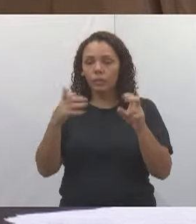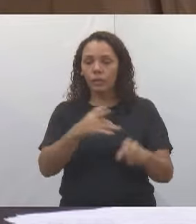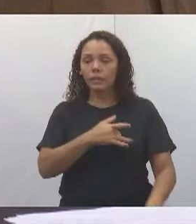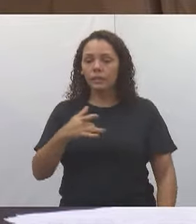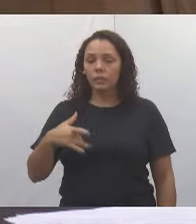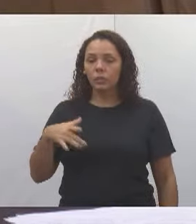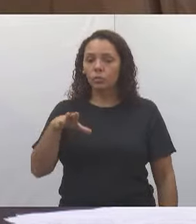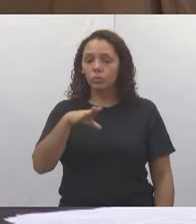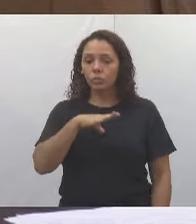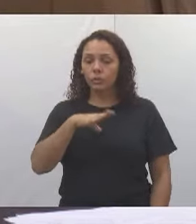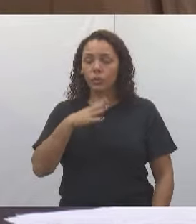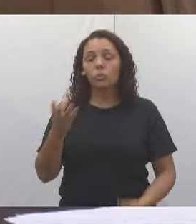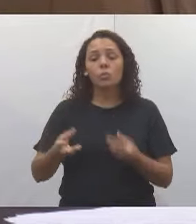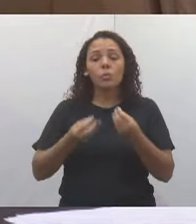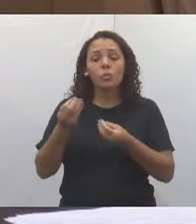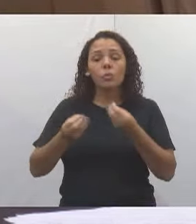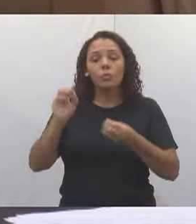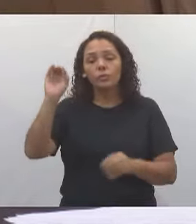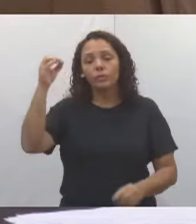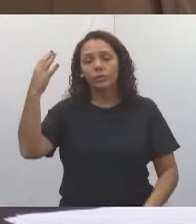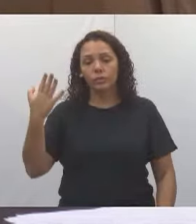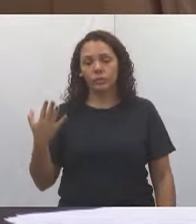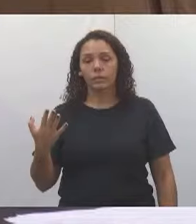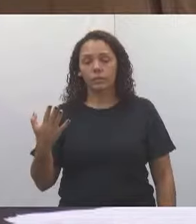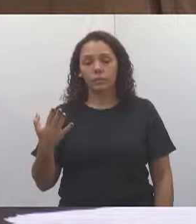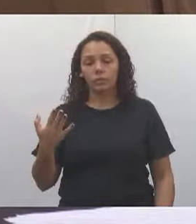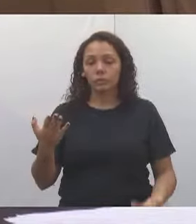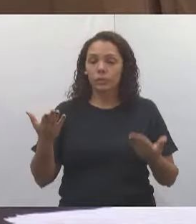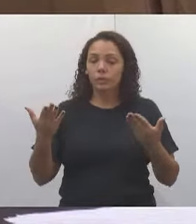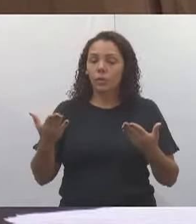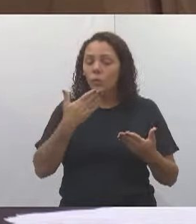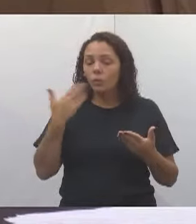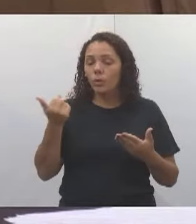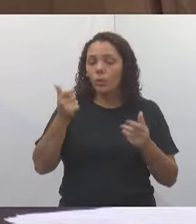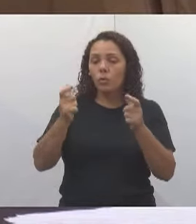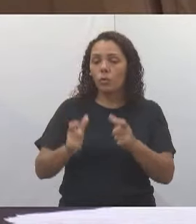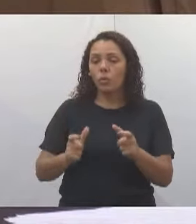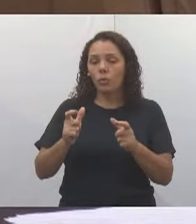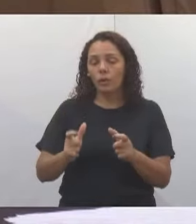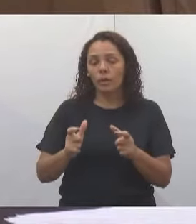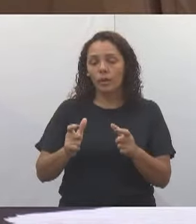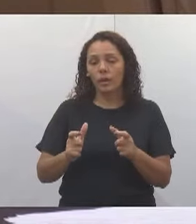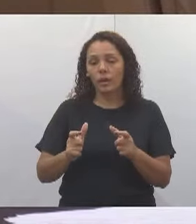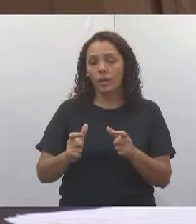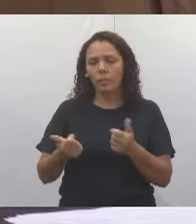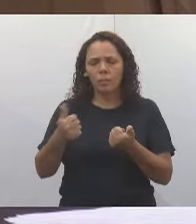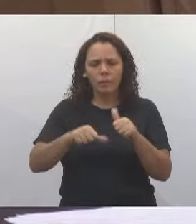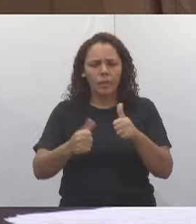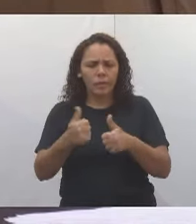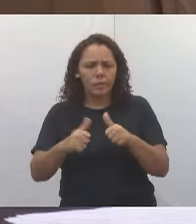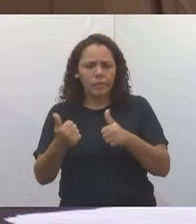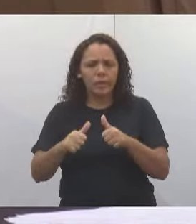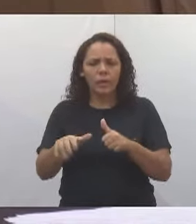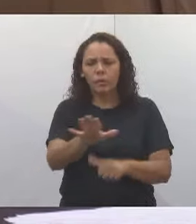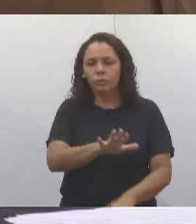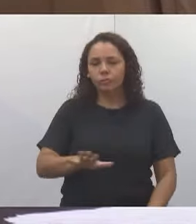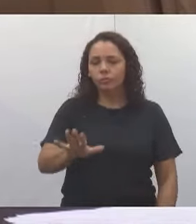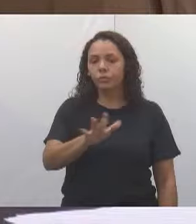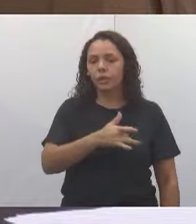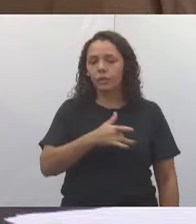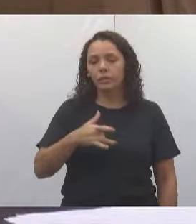da cidade, como está andando a saúde da cidade. Então, acho que o melhor lugar para poder avaliar a saúde,